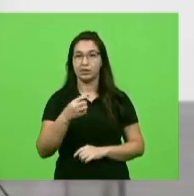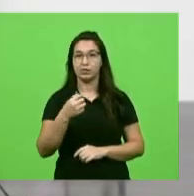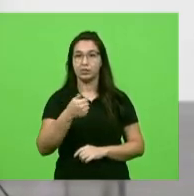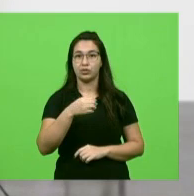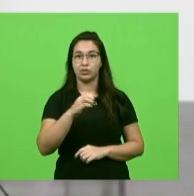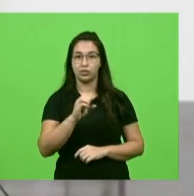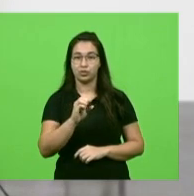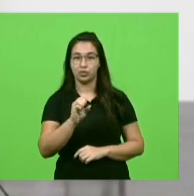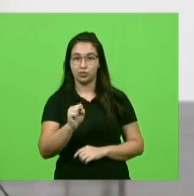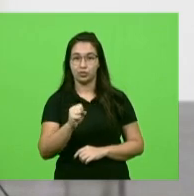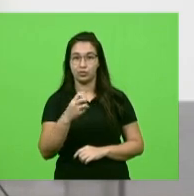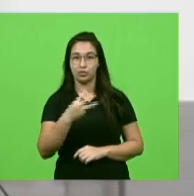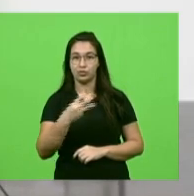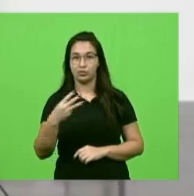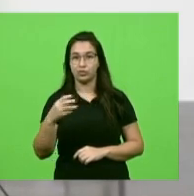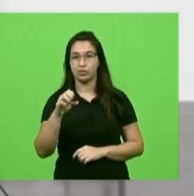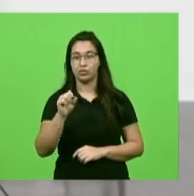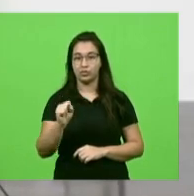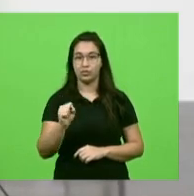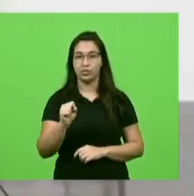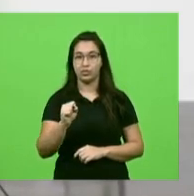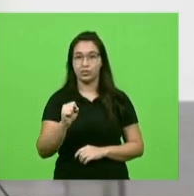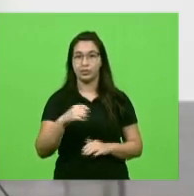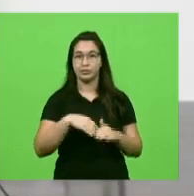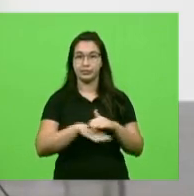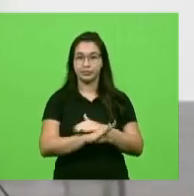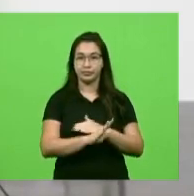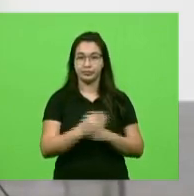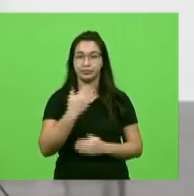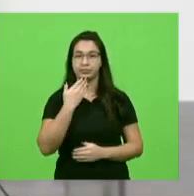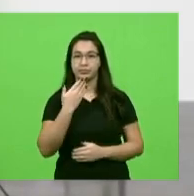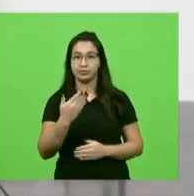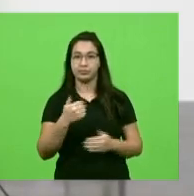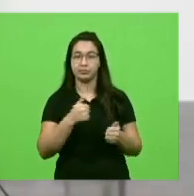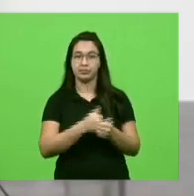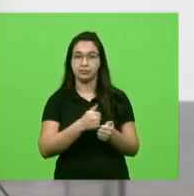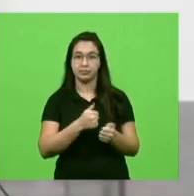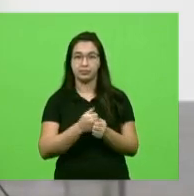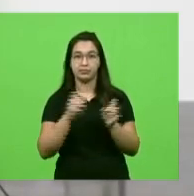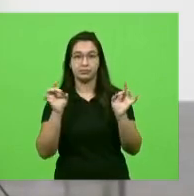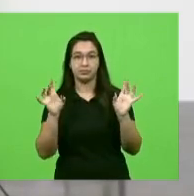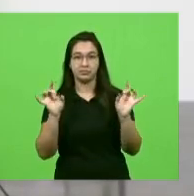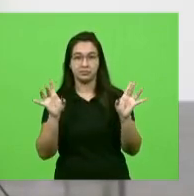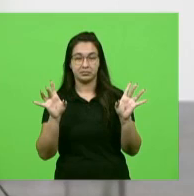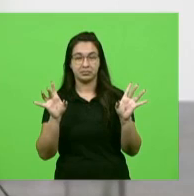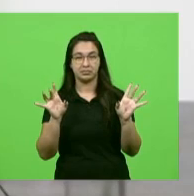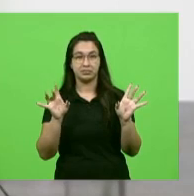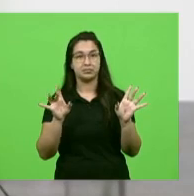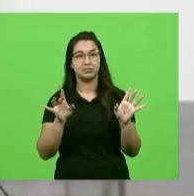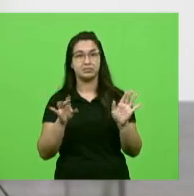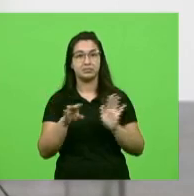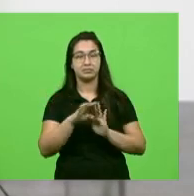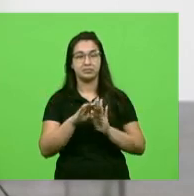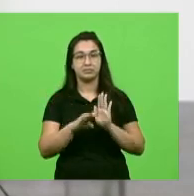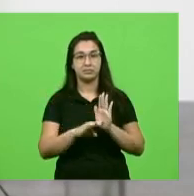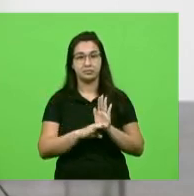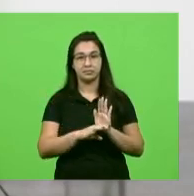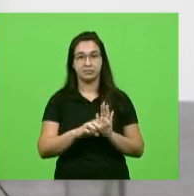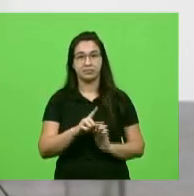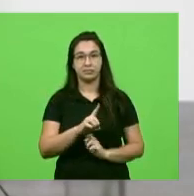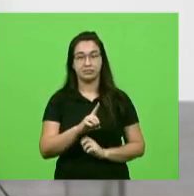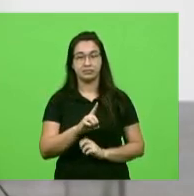18.338/20, autorizando o processamento do pedido pelo Tribunal Especial de Julgamento, Diário da Alesc